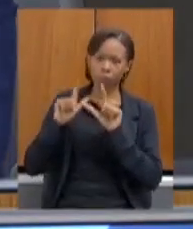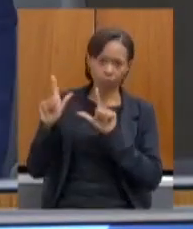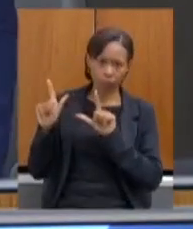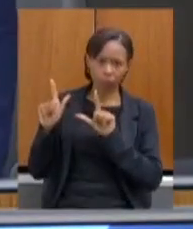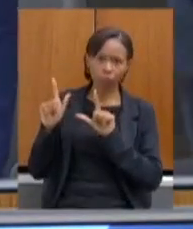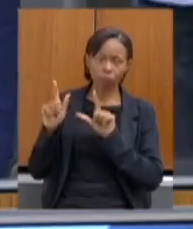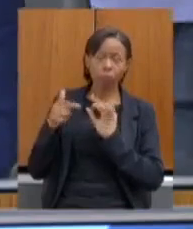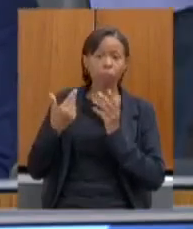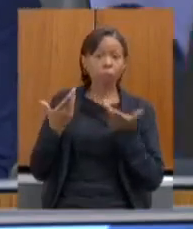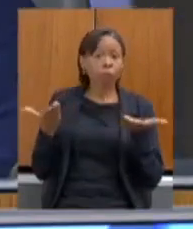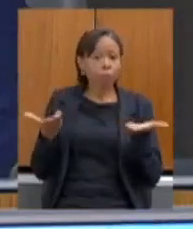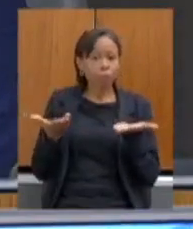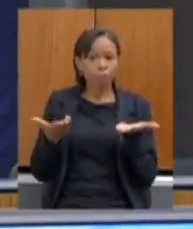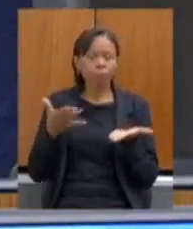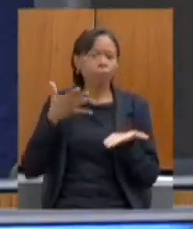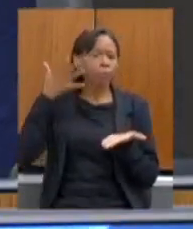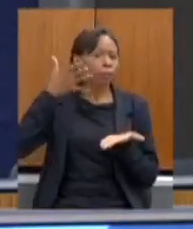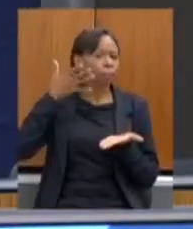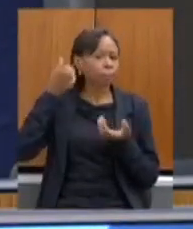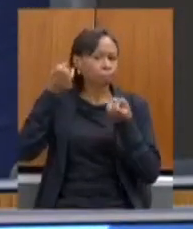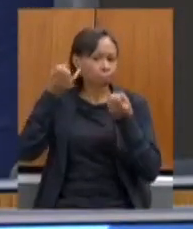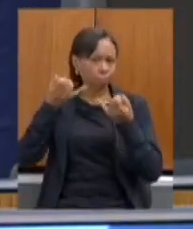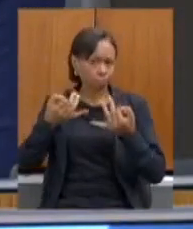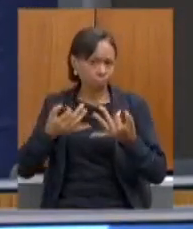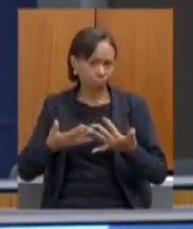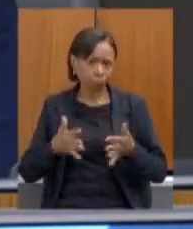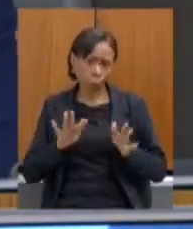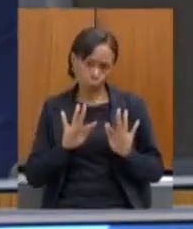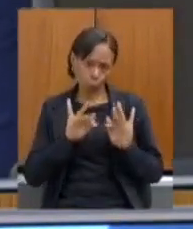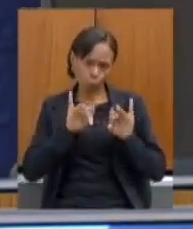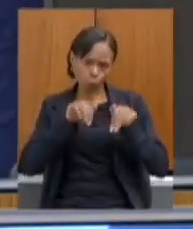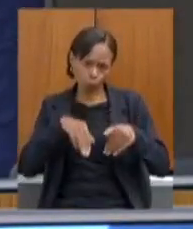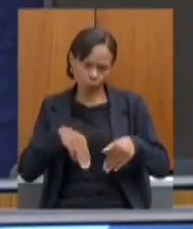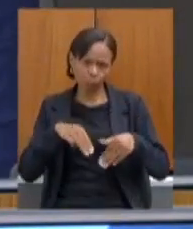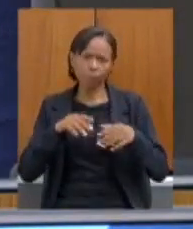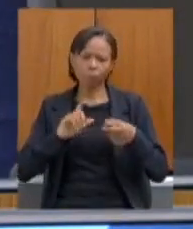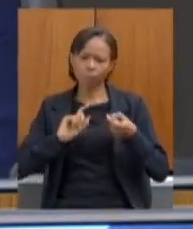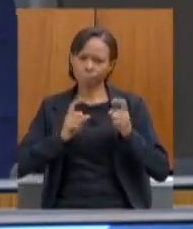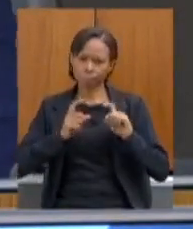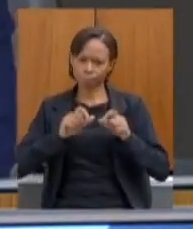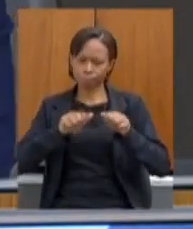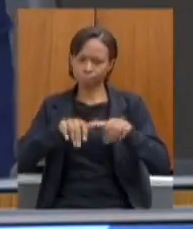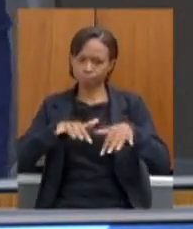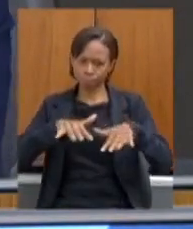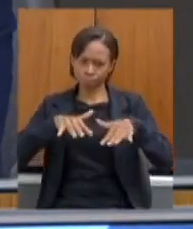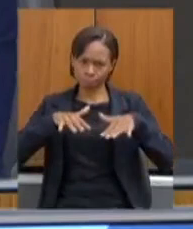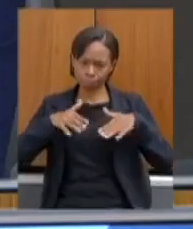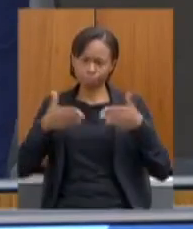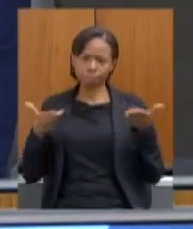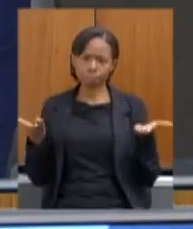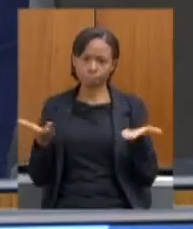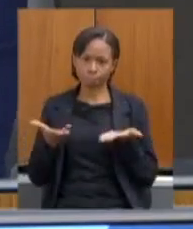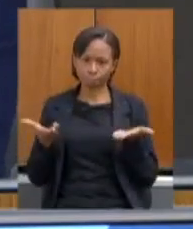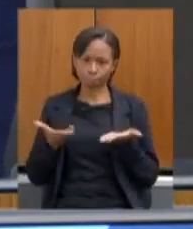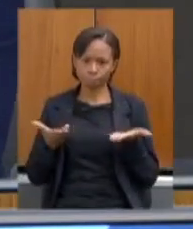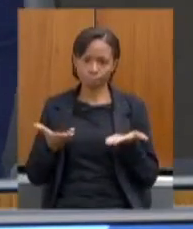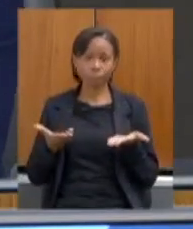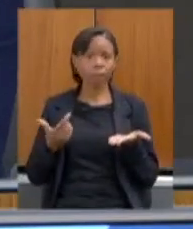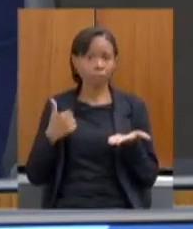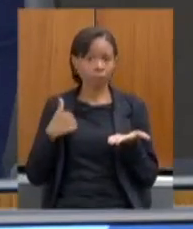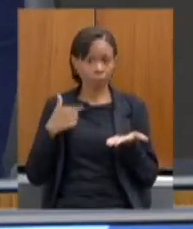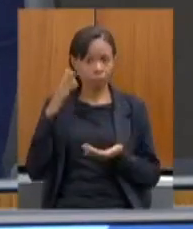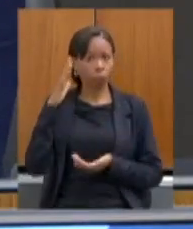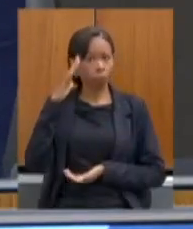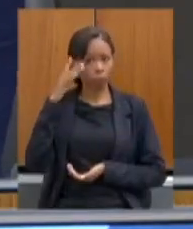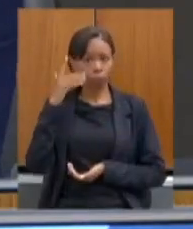Falaremos hoje, encerrando este ciclo, do que para mim é um dos maiores